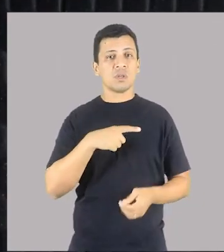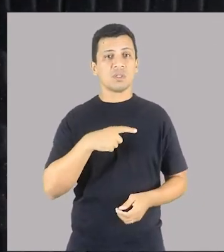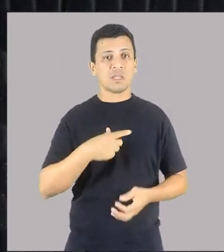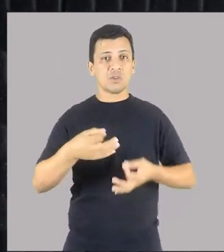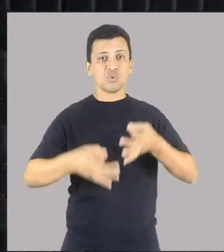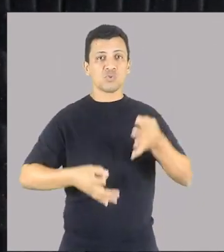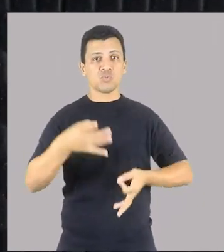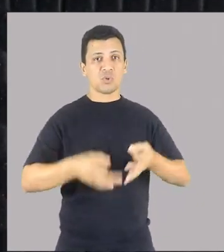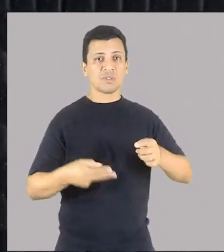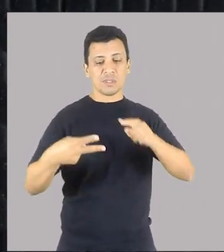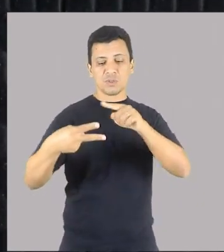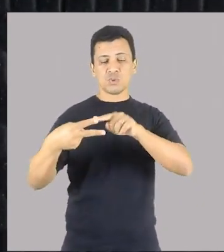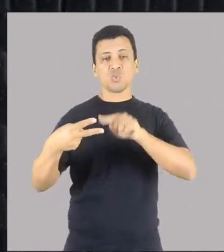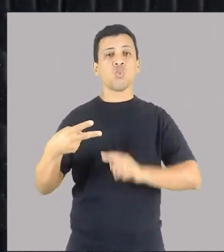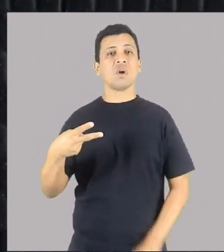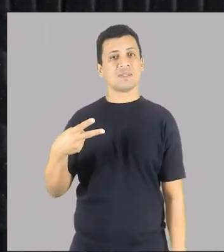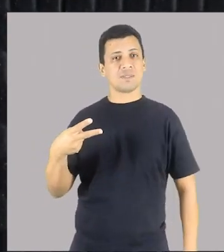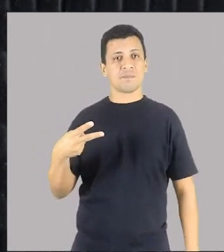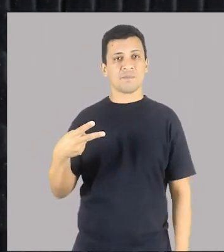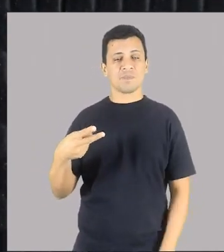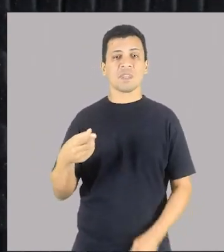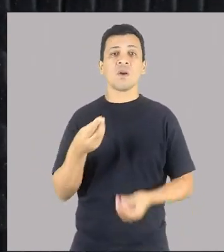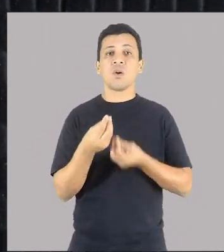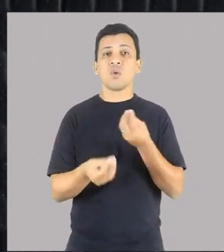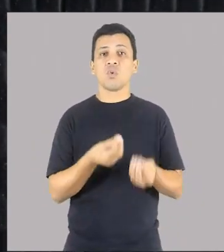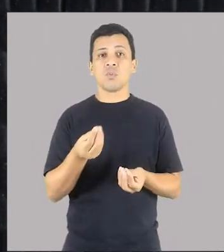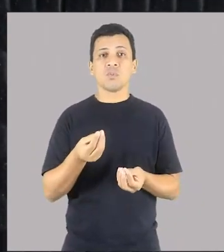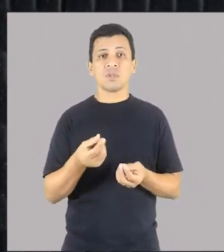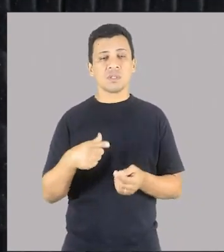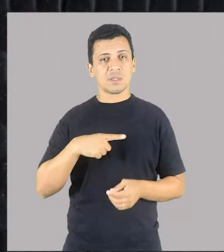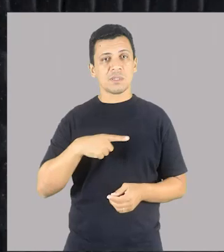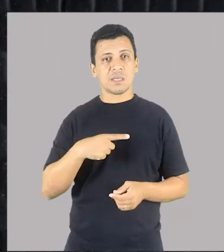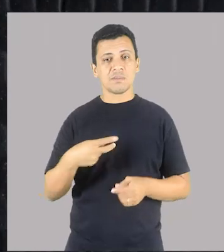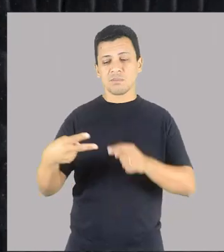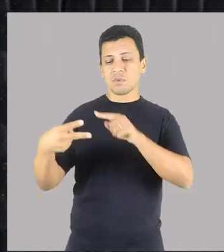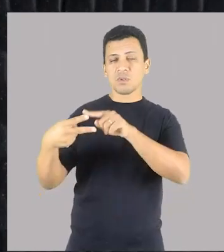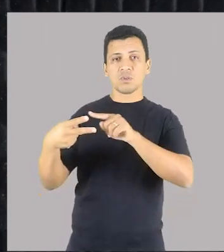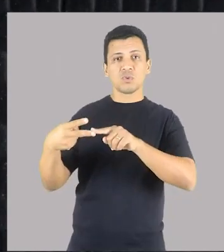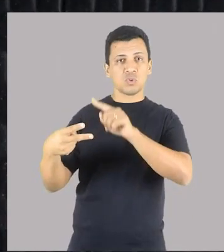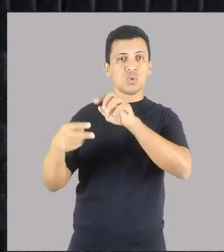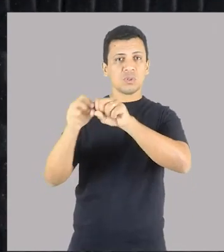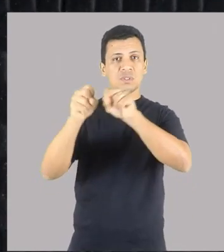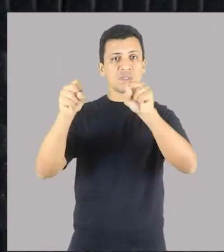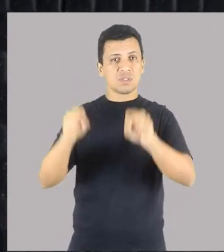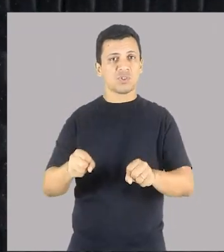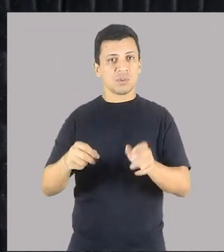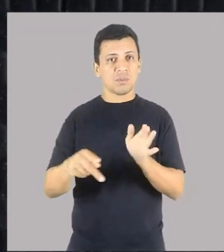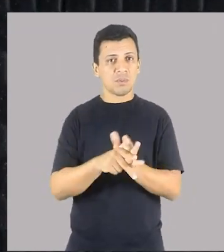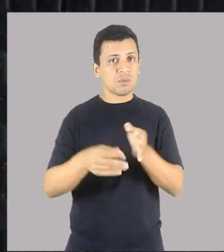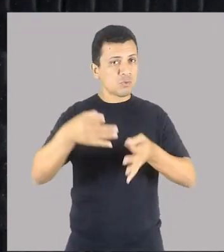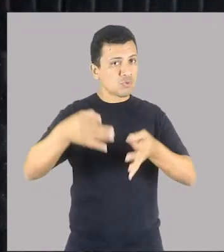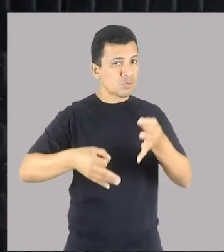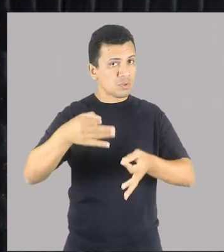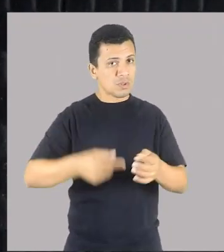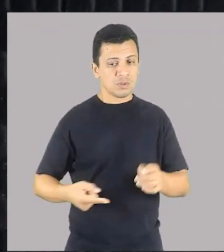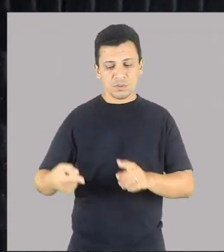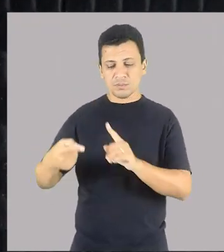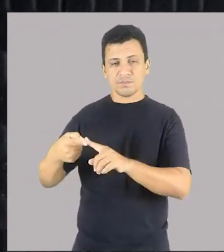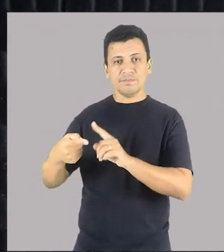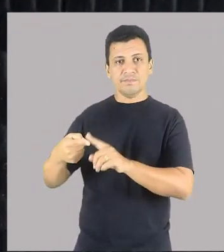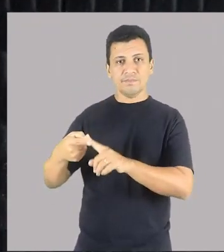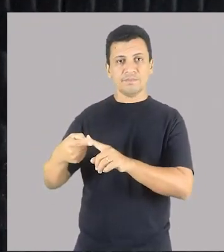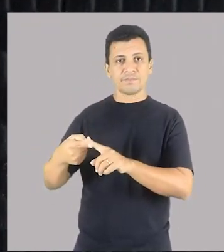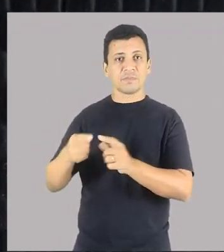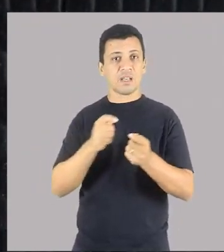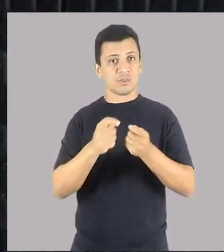de jurisdição, ou seja, a compreensão é que é como se fossem dois sistemas judiciários, um sistema